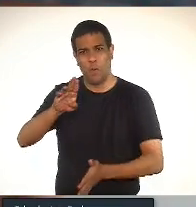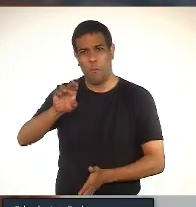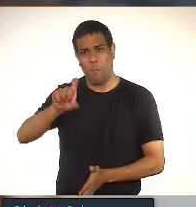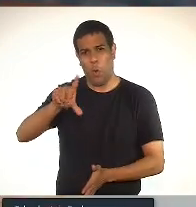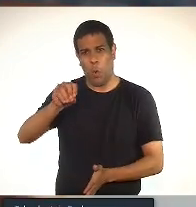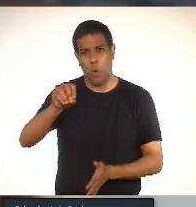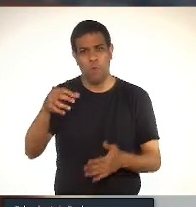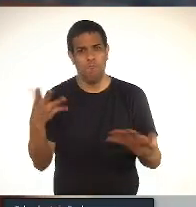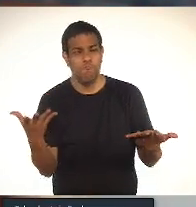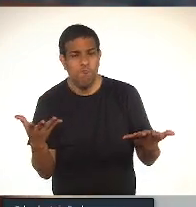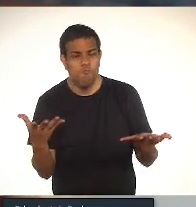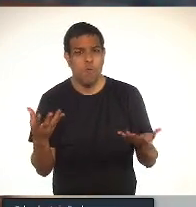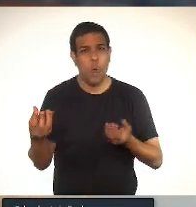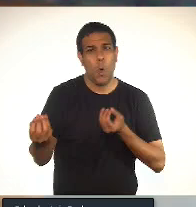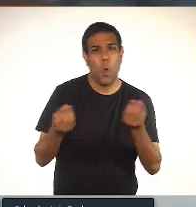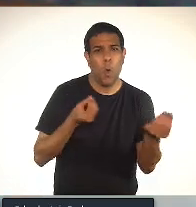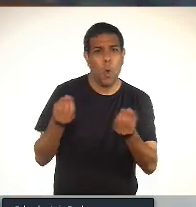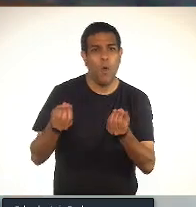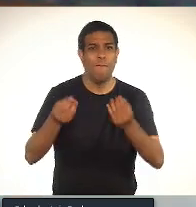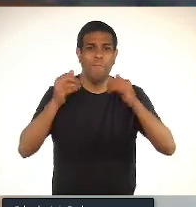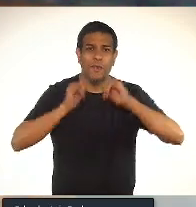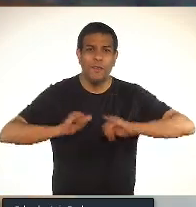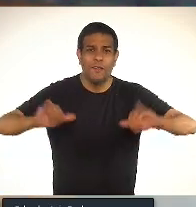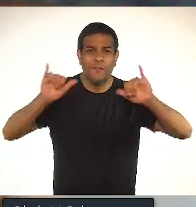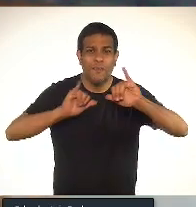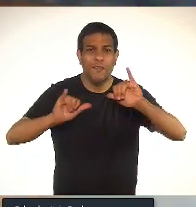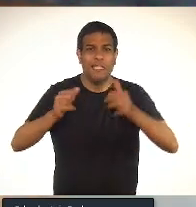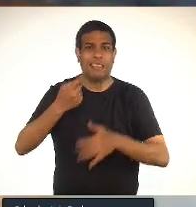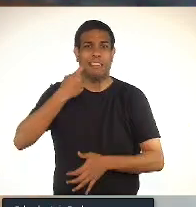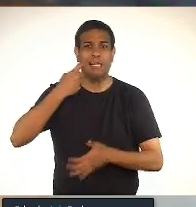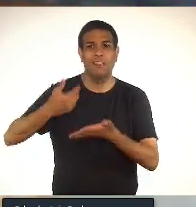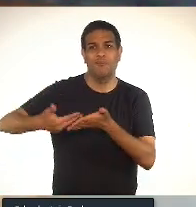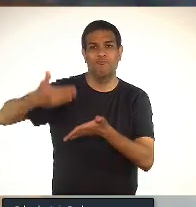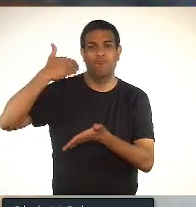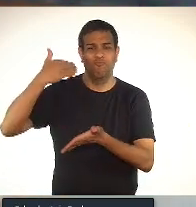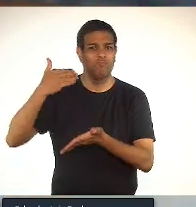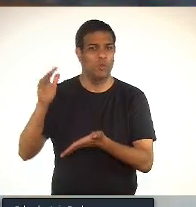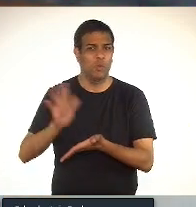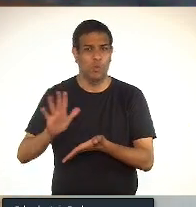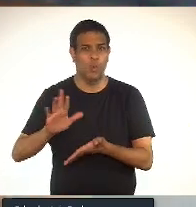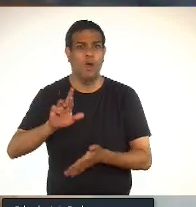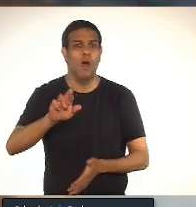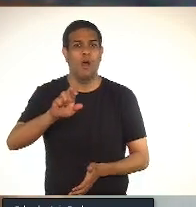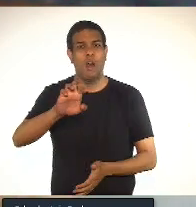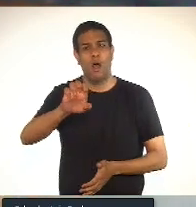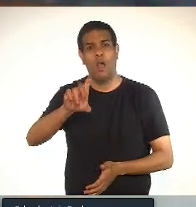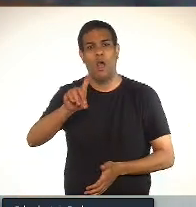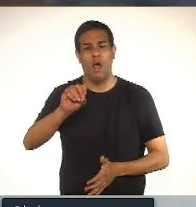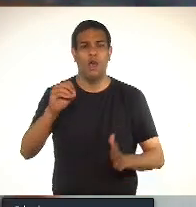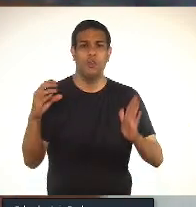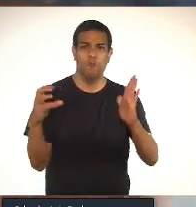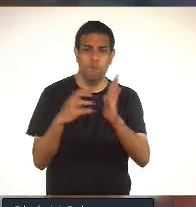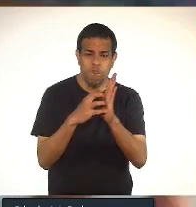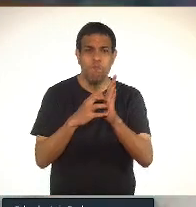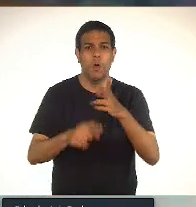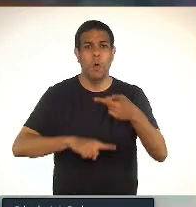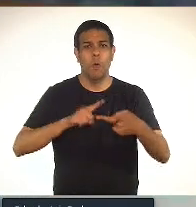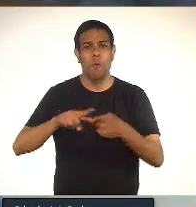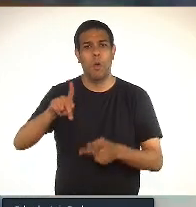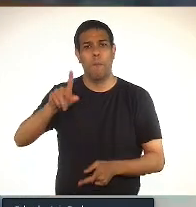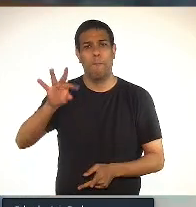PDT ia fazer essa declaração na sexta-feira, a rede se posicionou, o PT se posicionou,